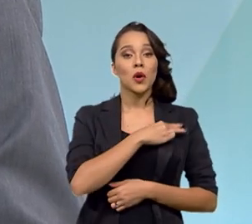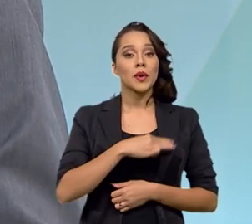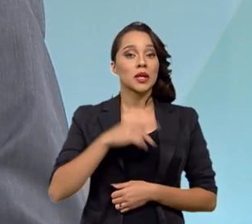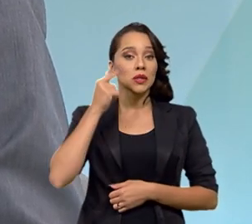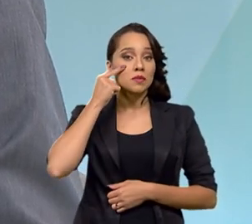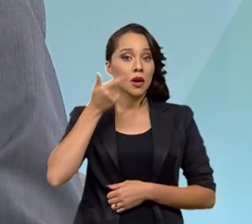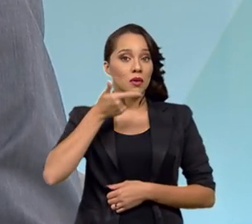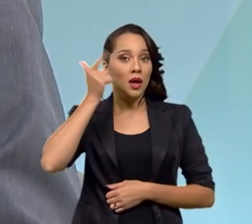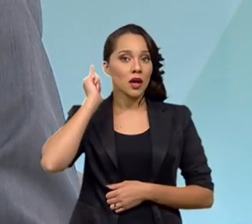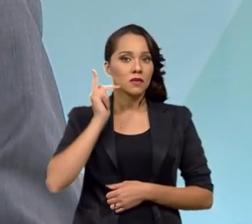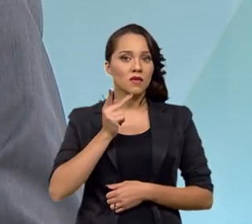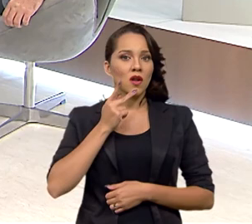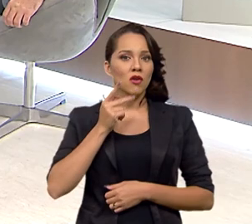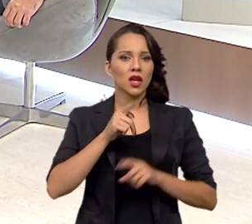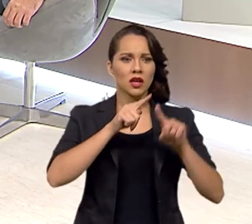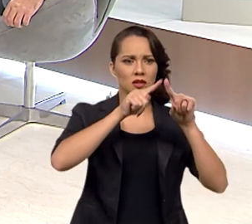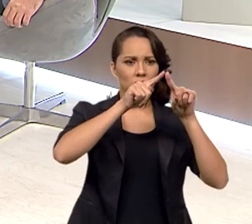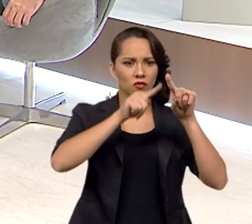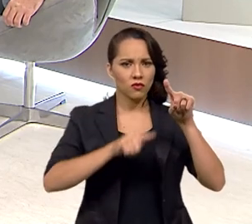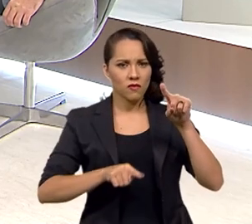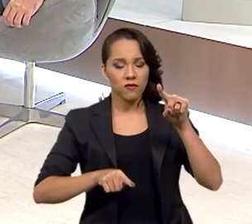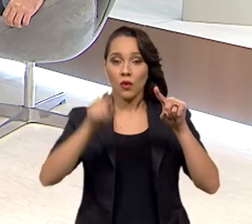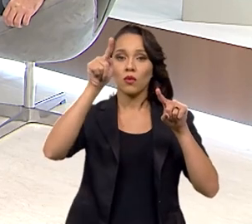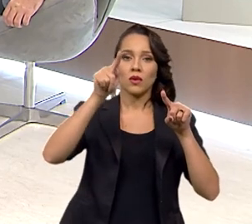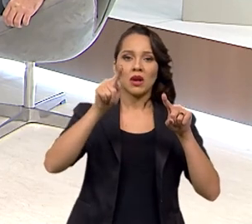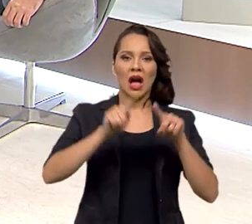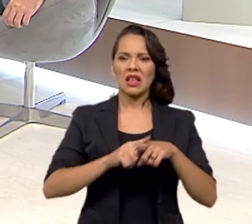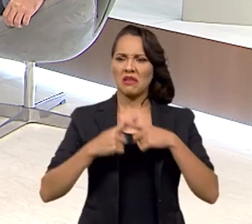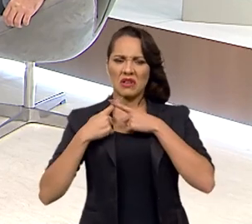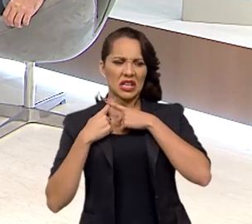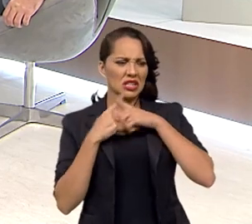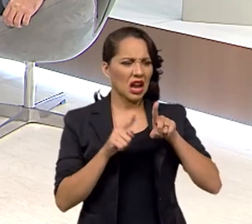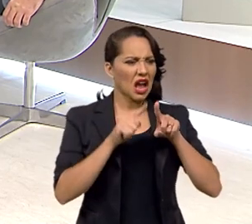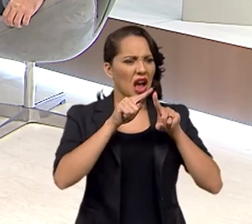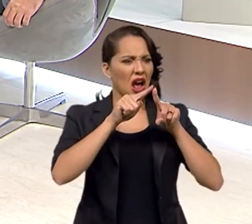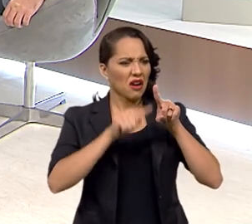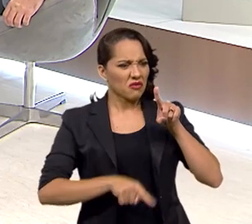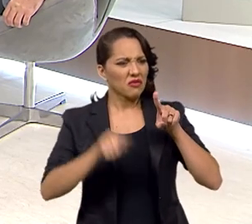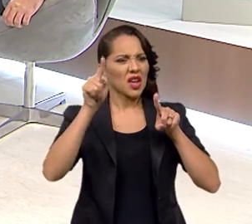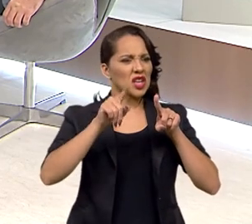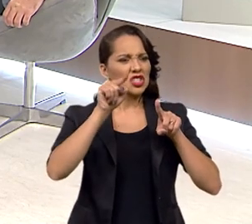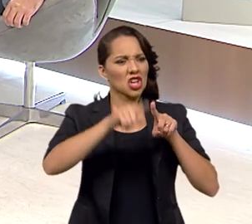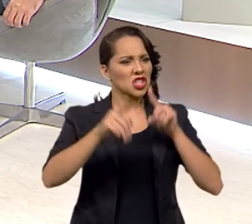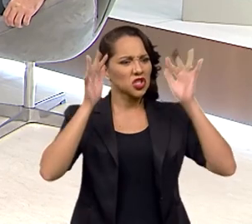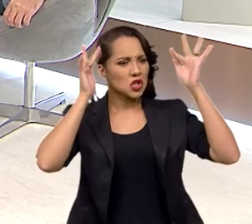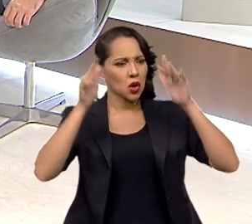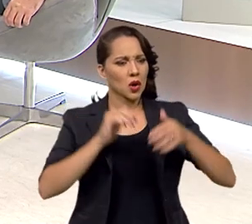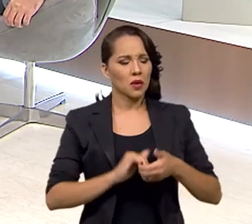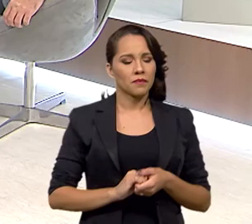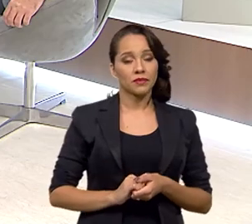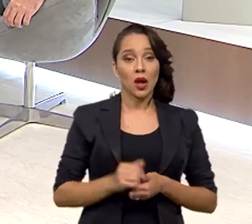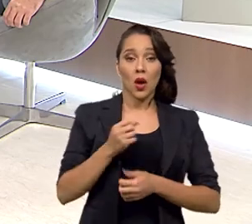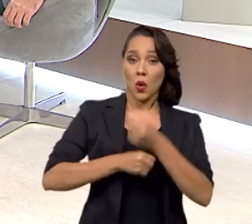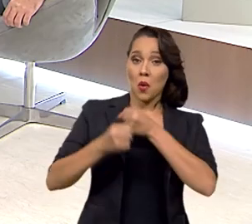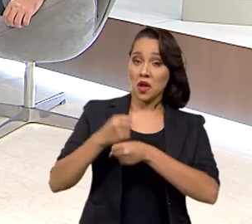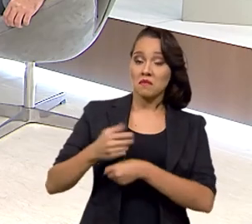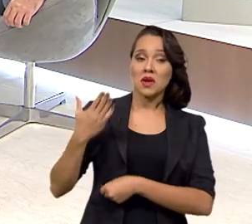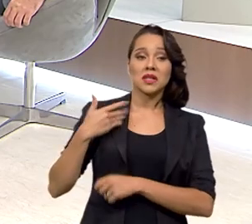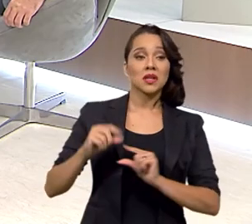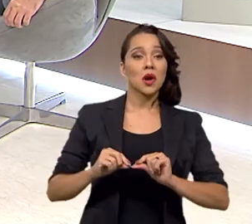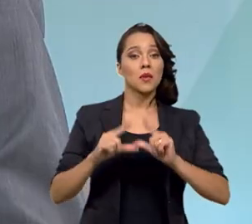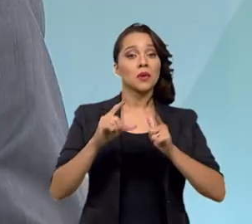diz que voltaríamos em ver nós somos criticados que o Vera de virtual o ano passado crescendo os